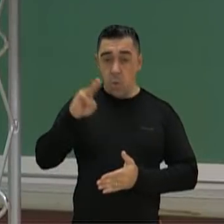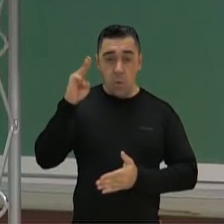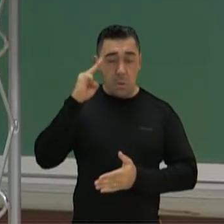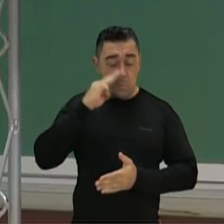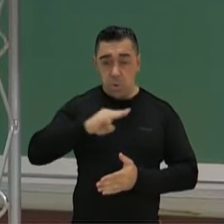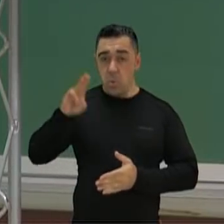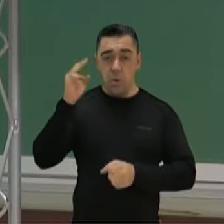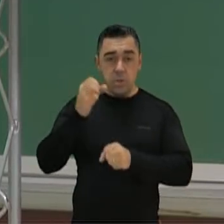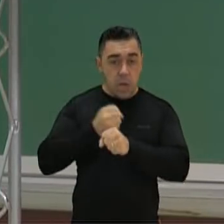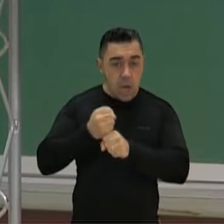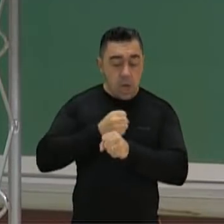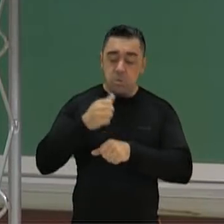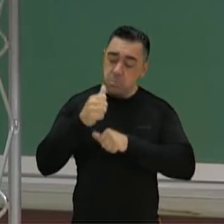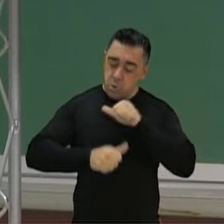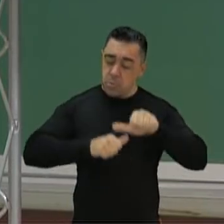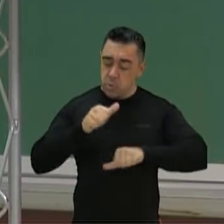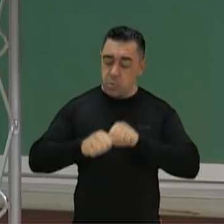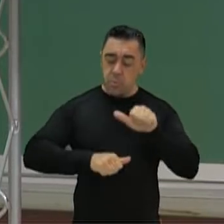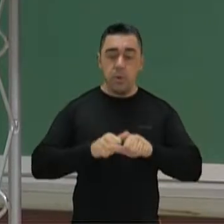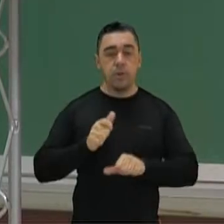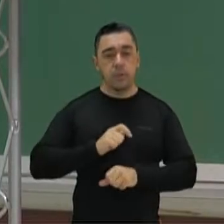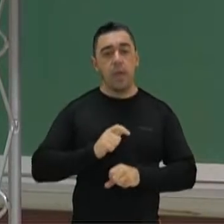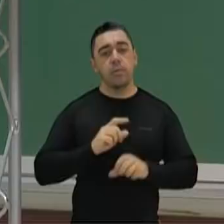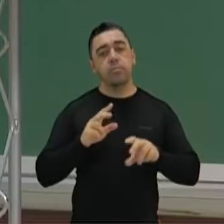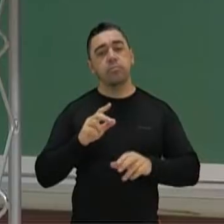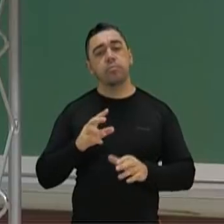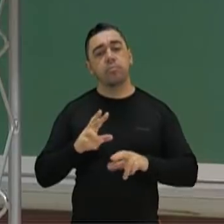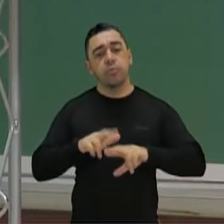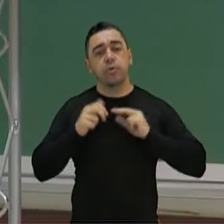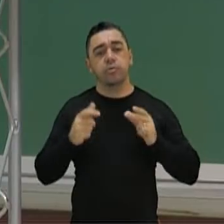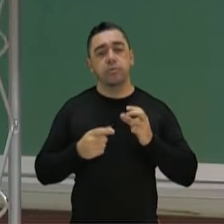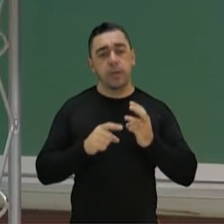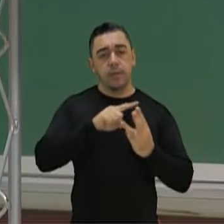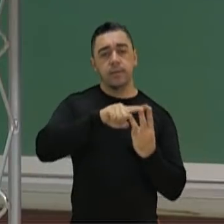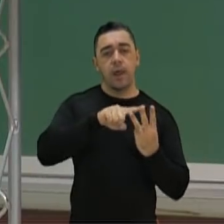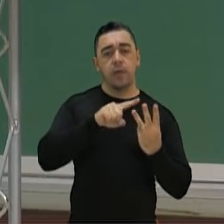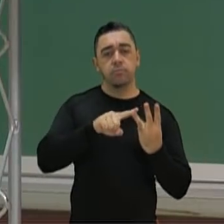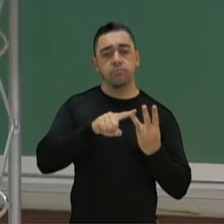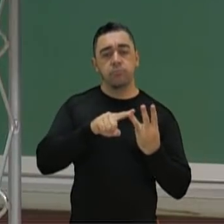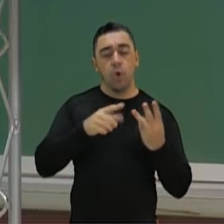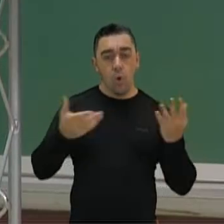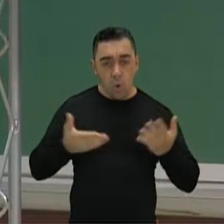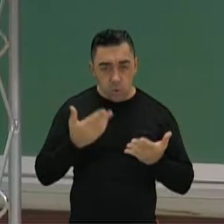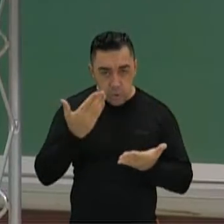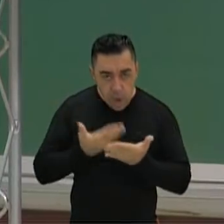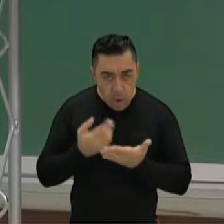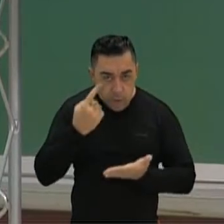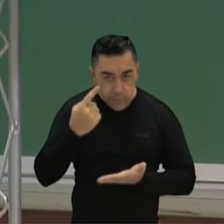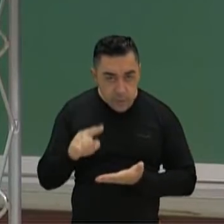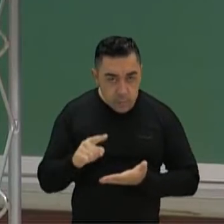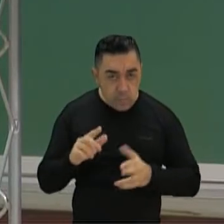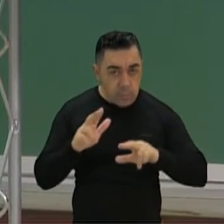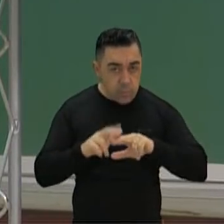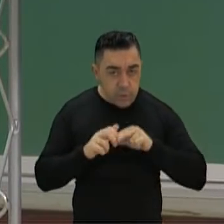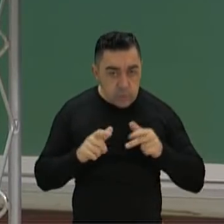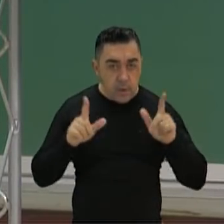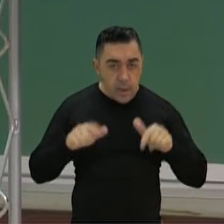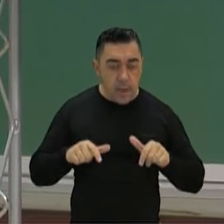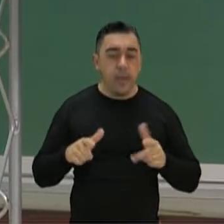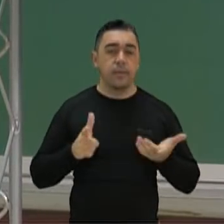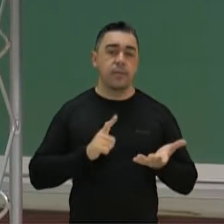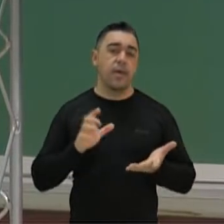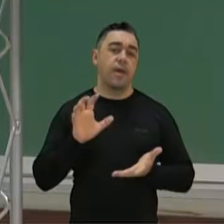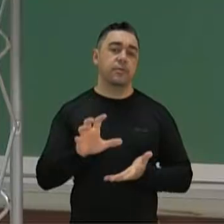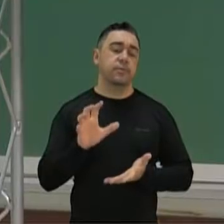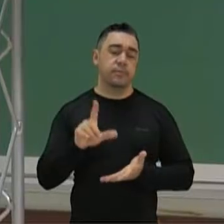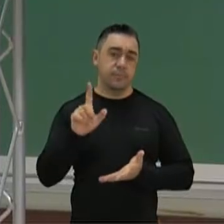deu origem a esses 3 tipos de célula que nós vimos na aula de hoje. Então, essas estruturas básicas ainda